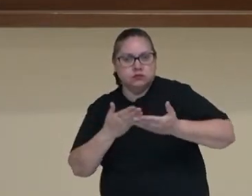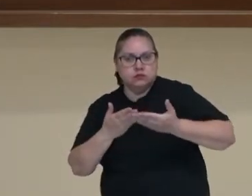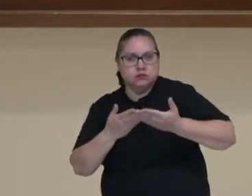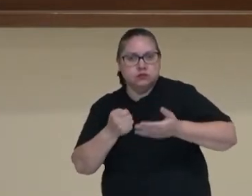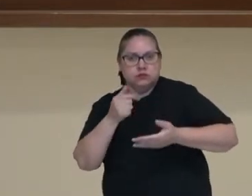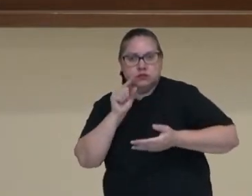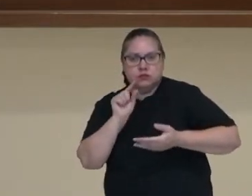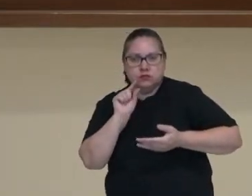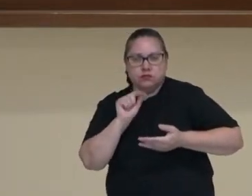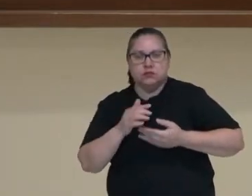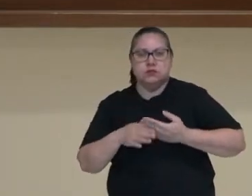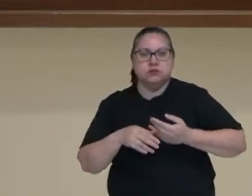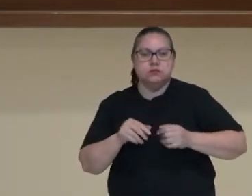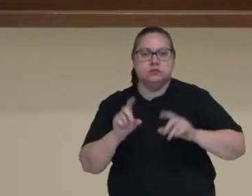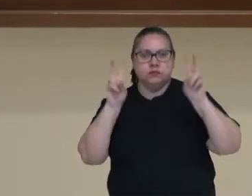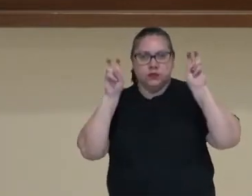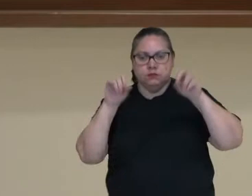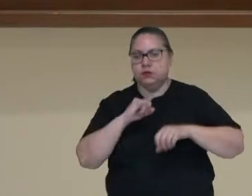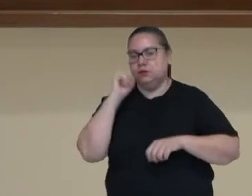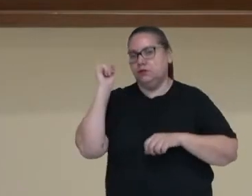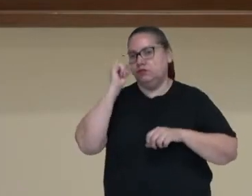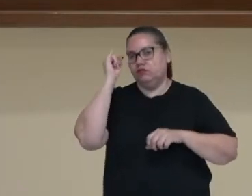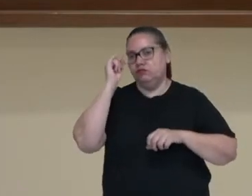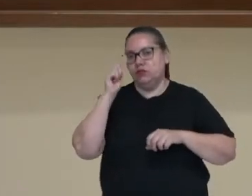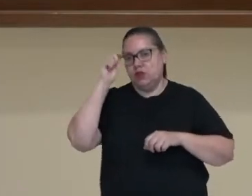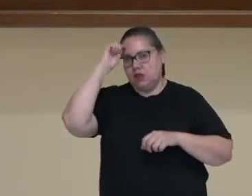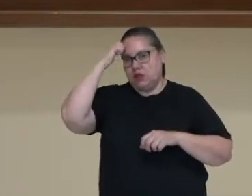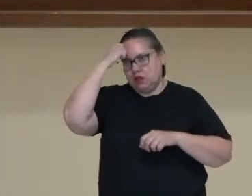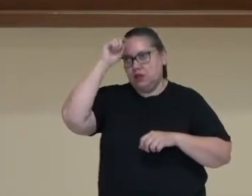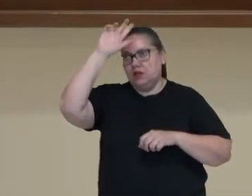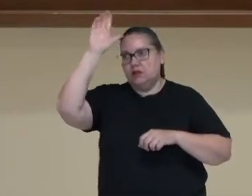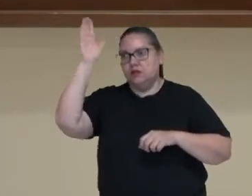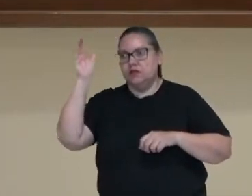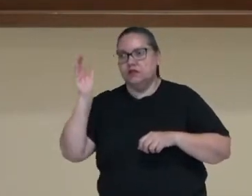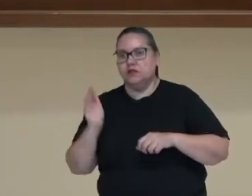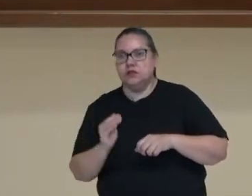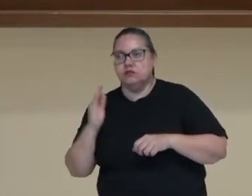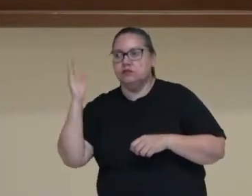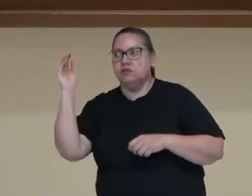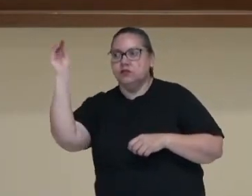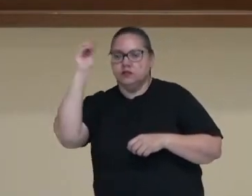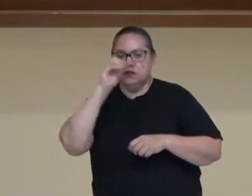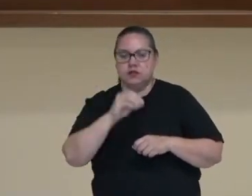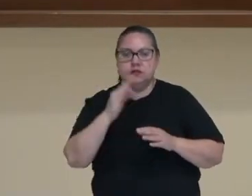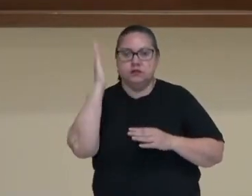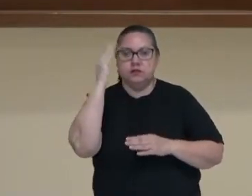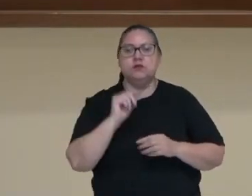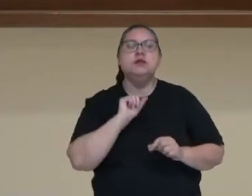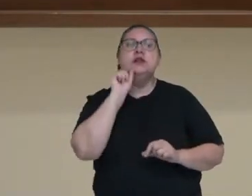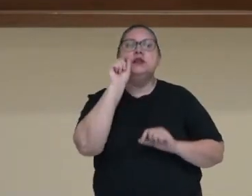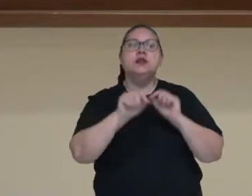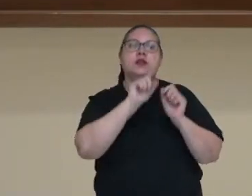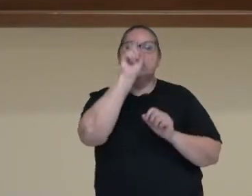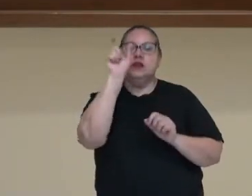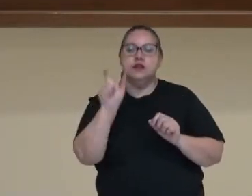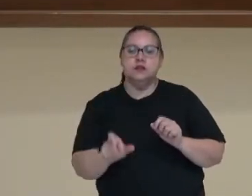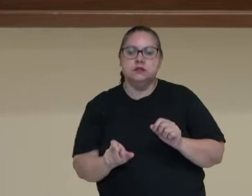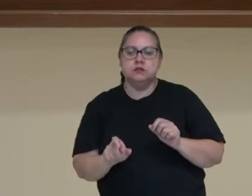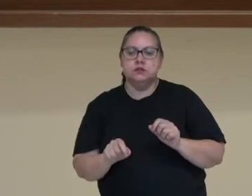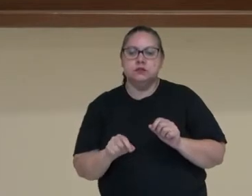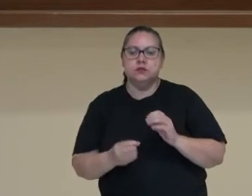tema extremamente importante, os africanos que vieram ao Brasil. Quem são? Suas